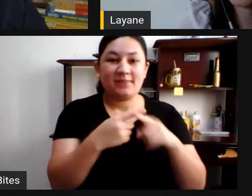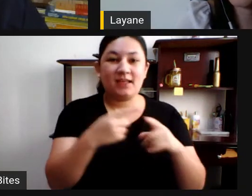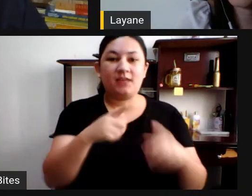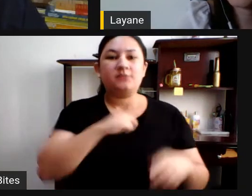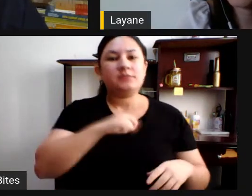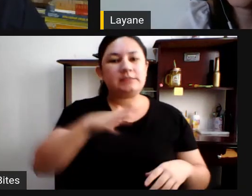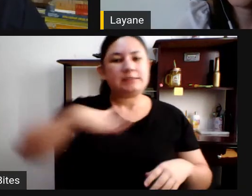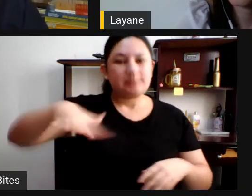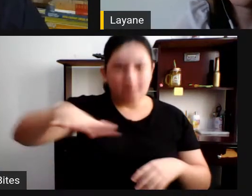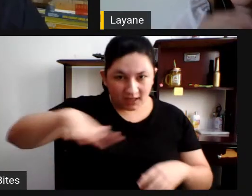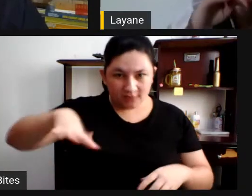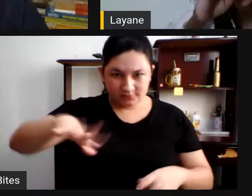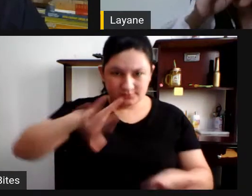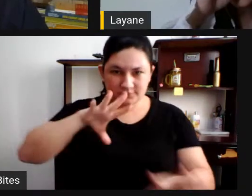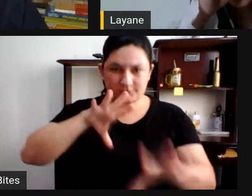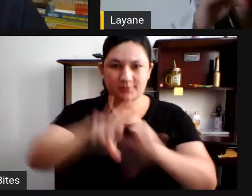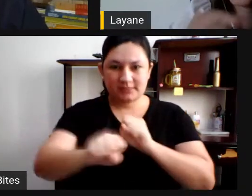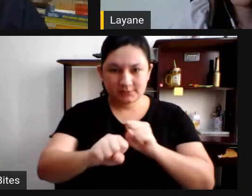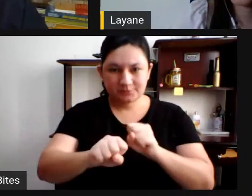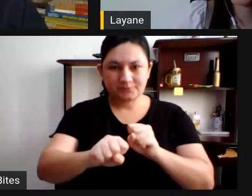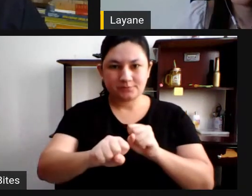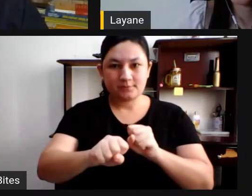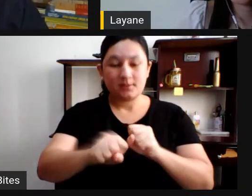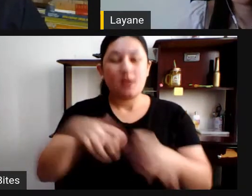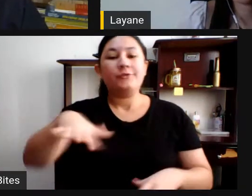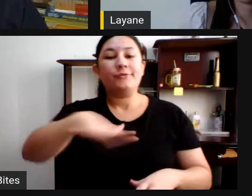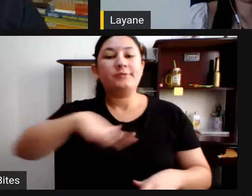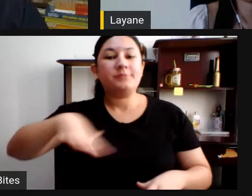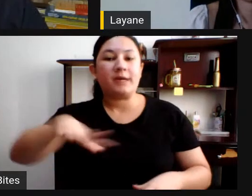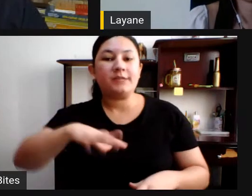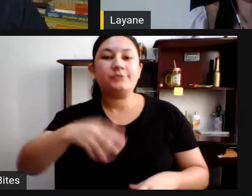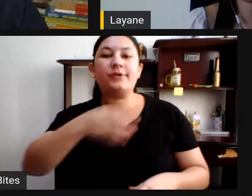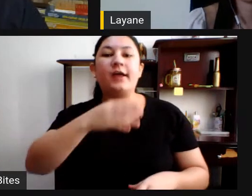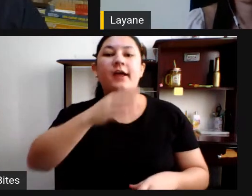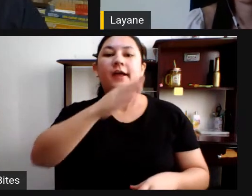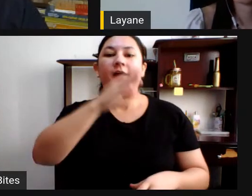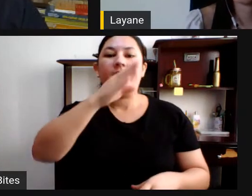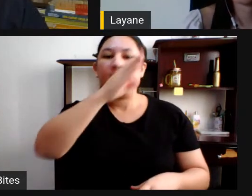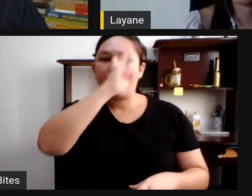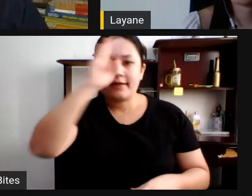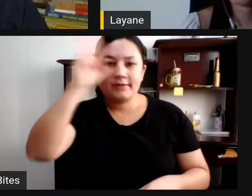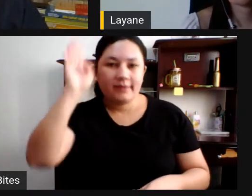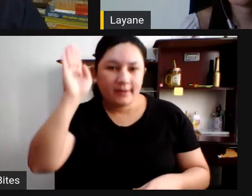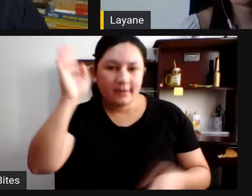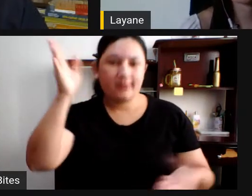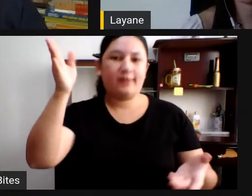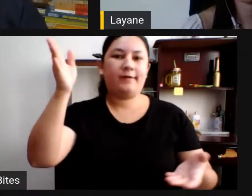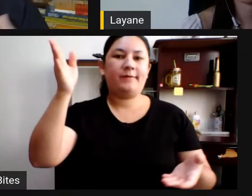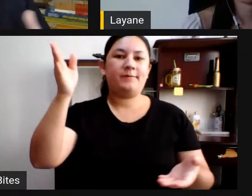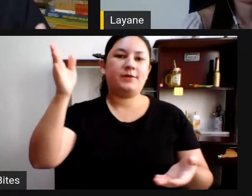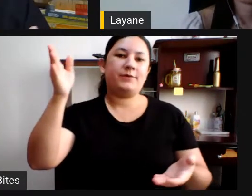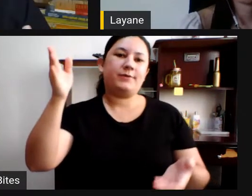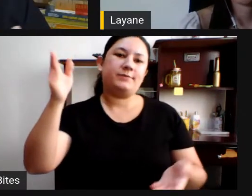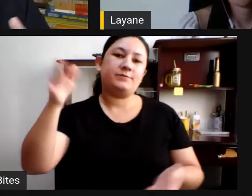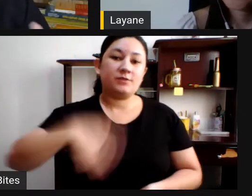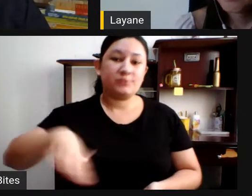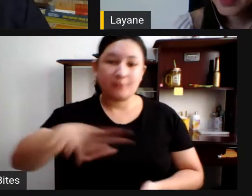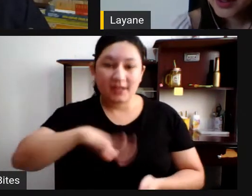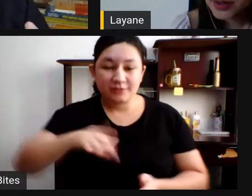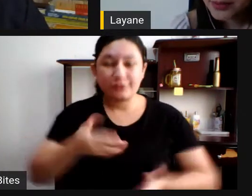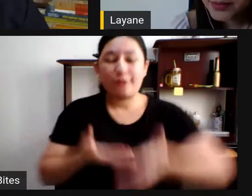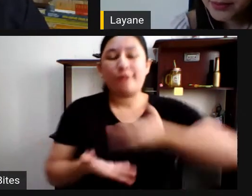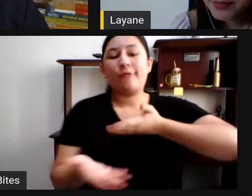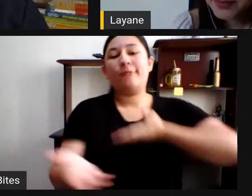institucional que é o espaço acadêmico e esse é um espaço que as pessoas compartilham